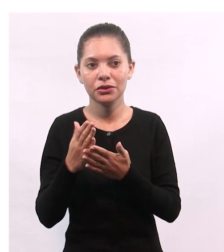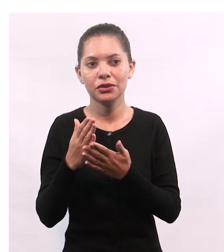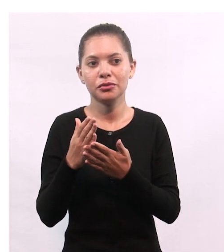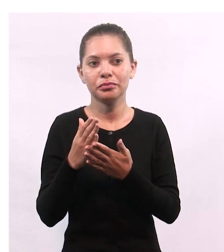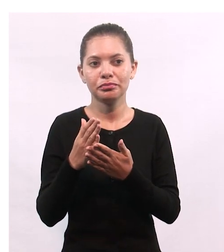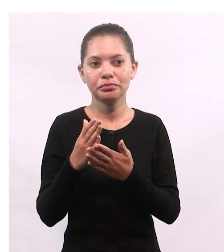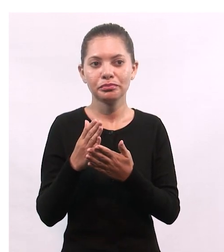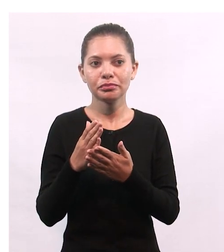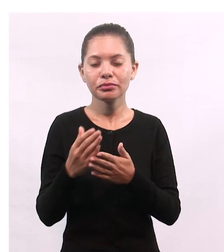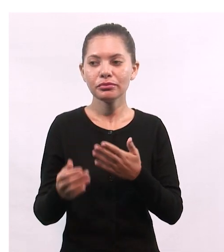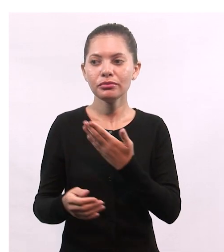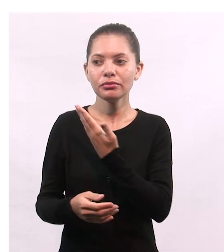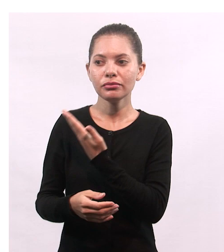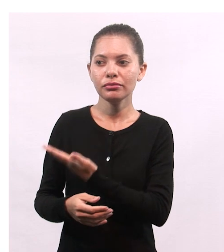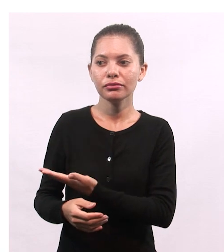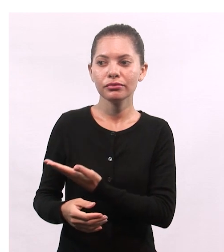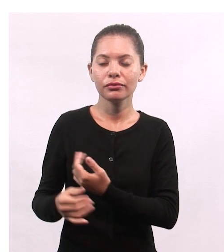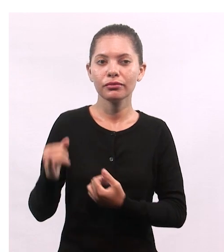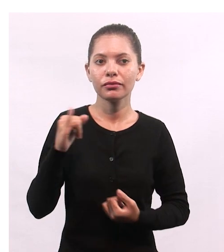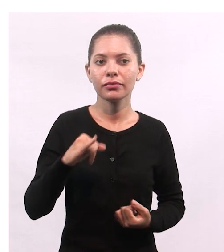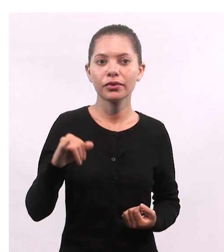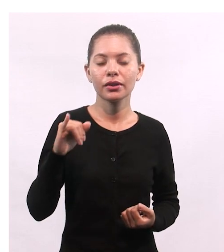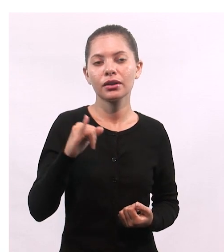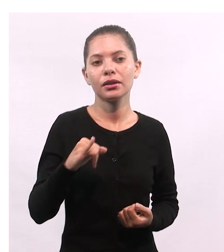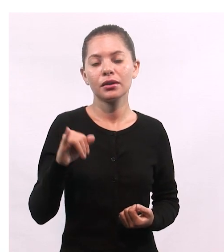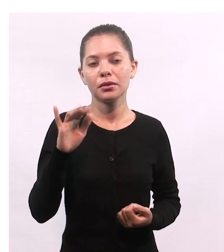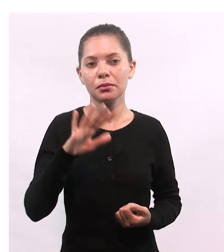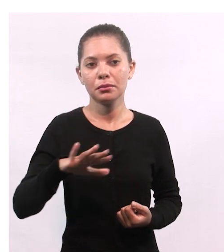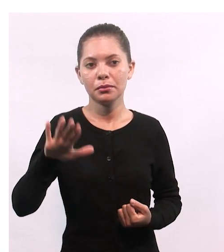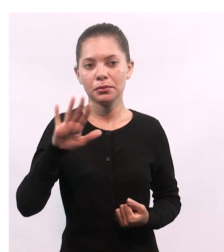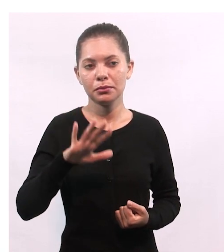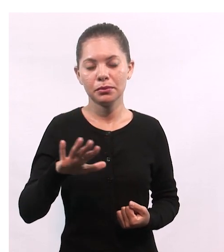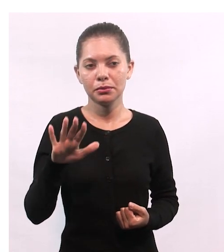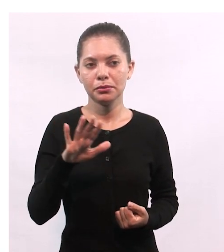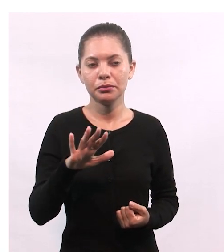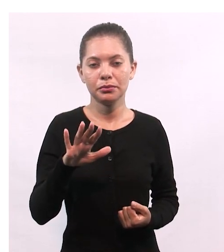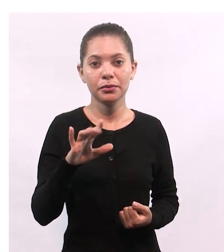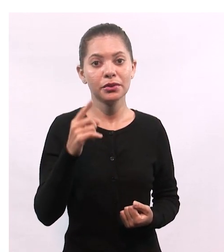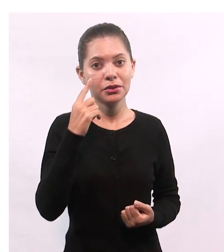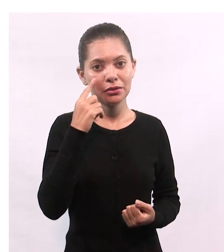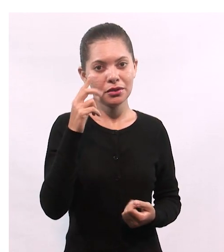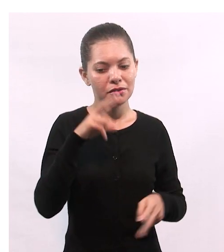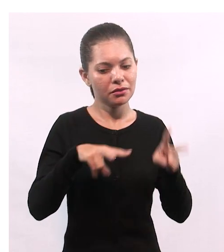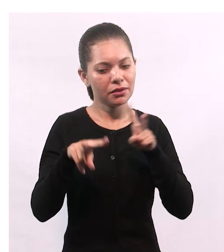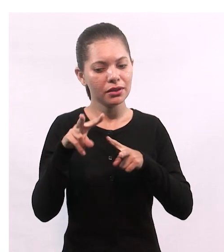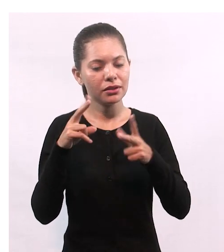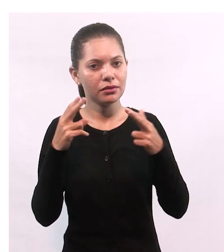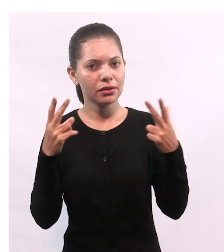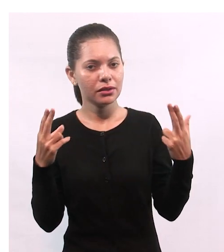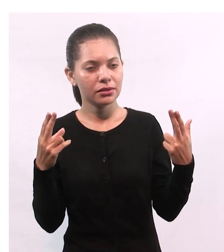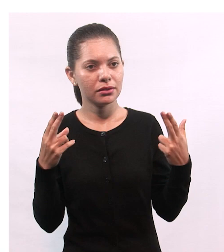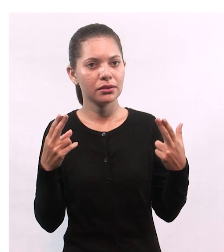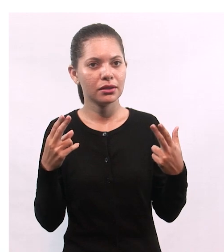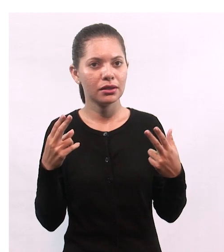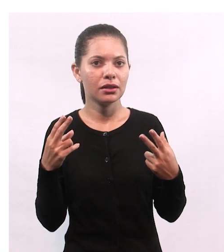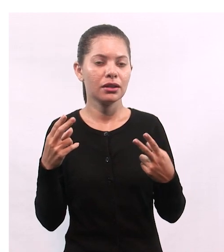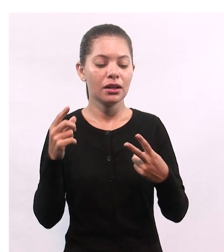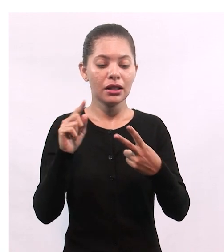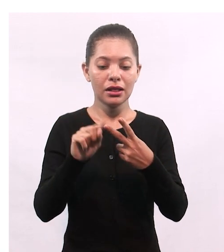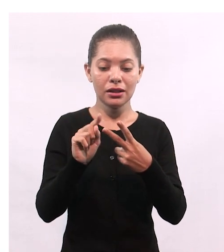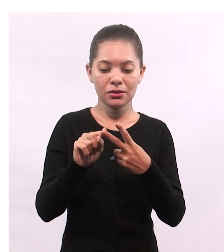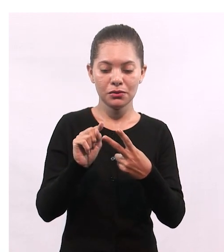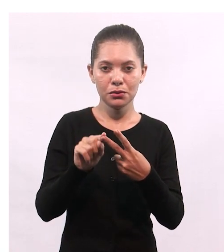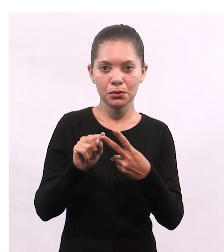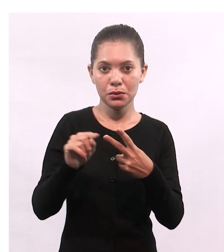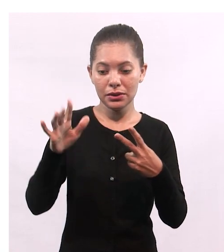em figuras poligonais e figuras não poligonais. E a gente vai ver a diferença disso. Nas